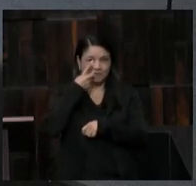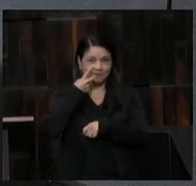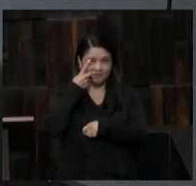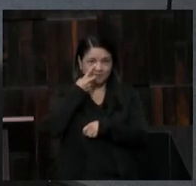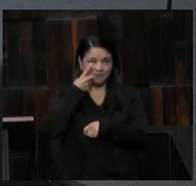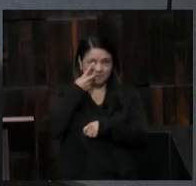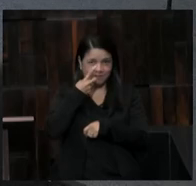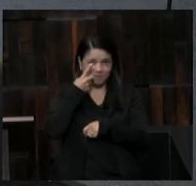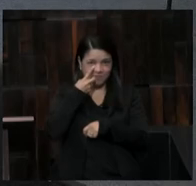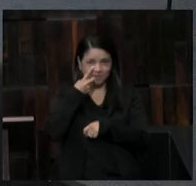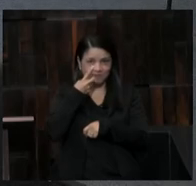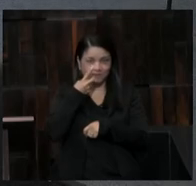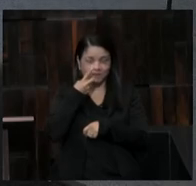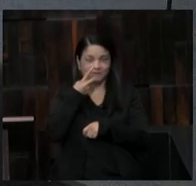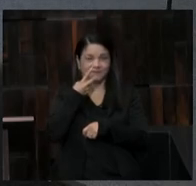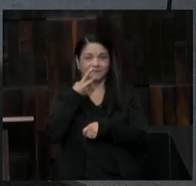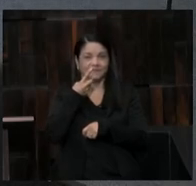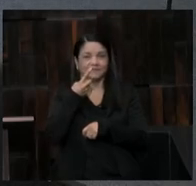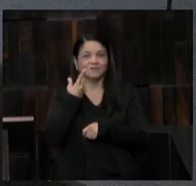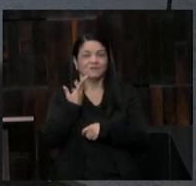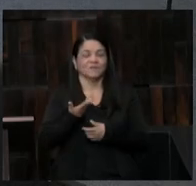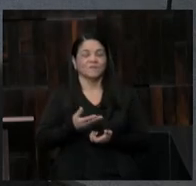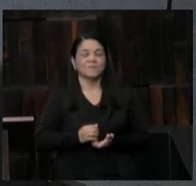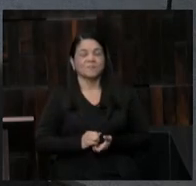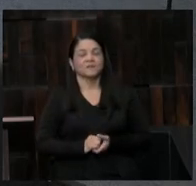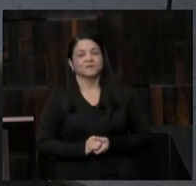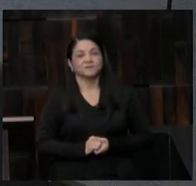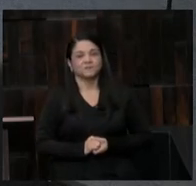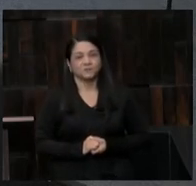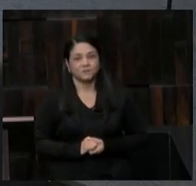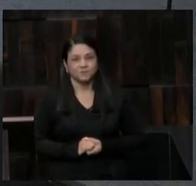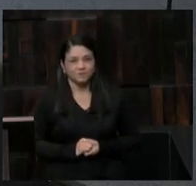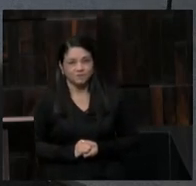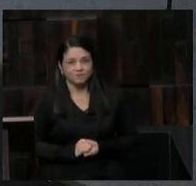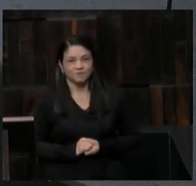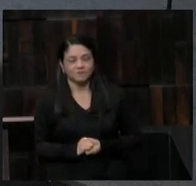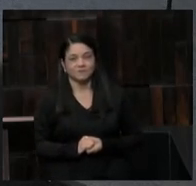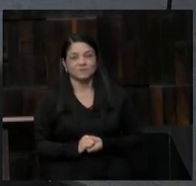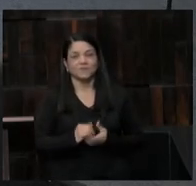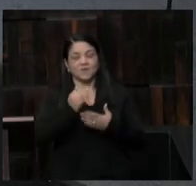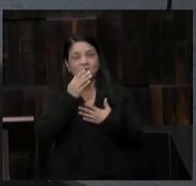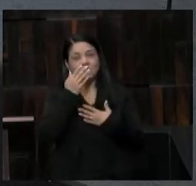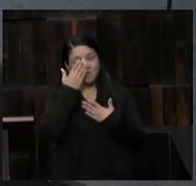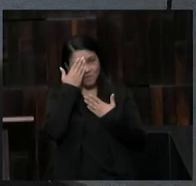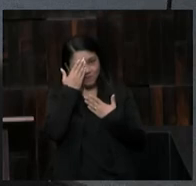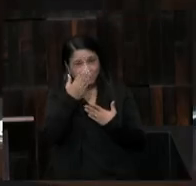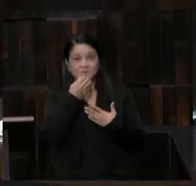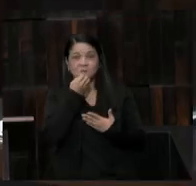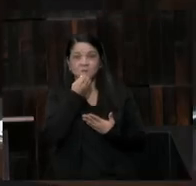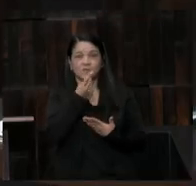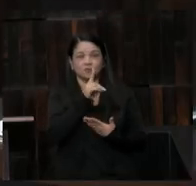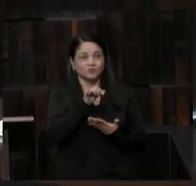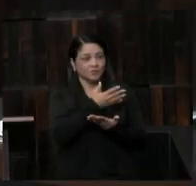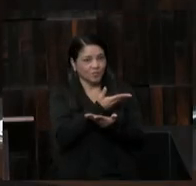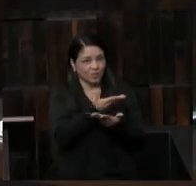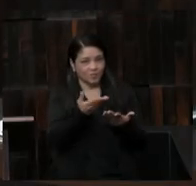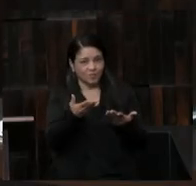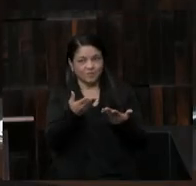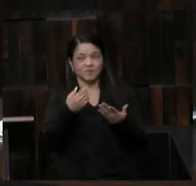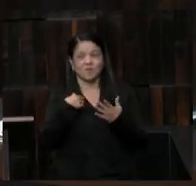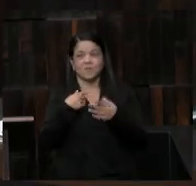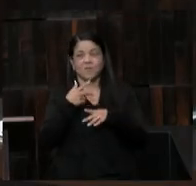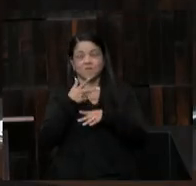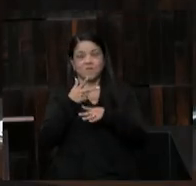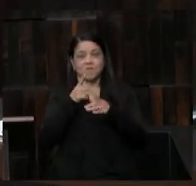sessão aqui normal, né? Tá bom. Obrigada. Bom dia a todos. Eu fiz uma